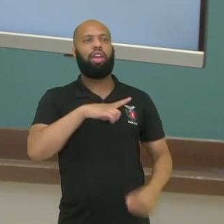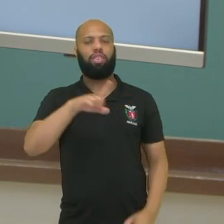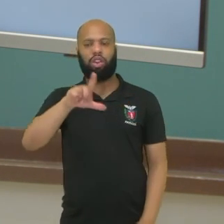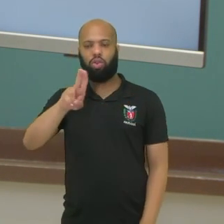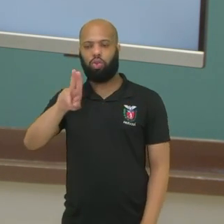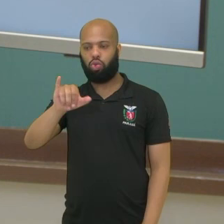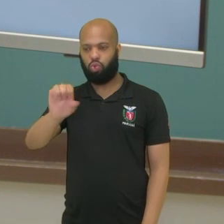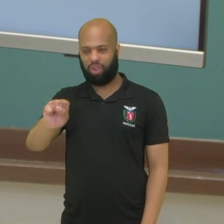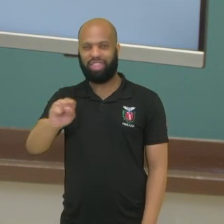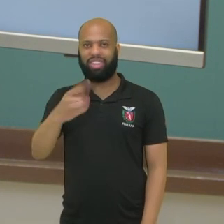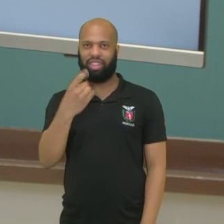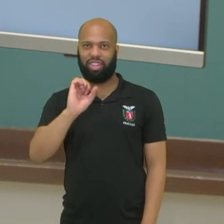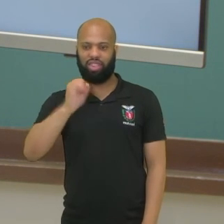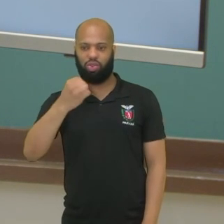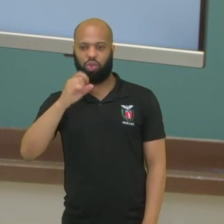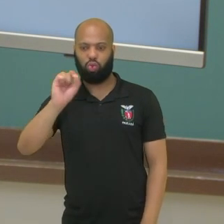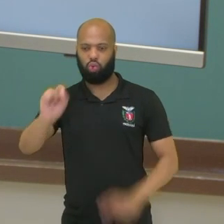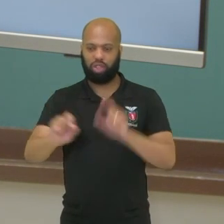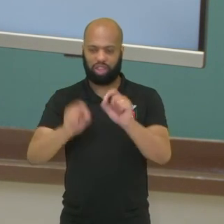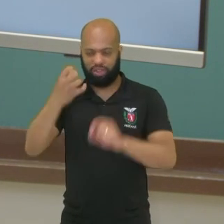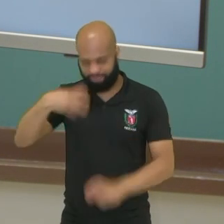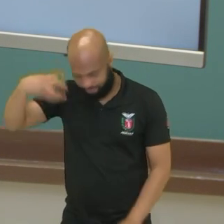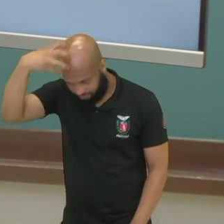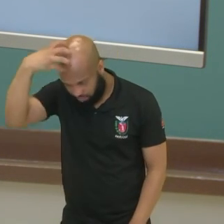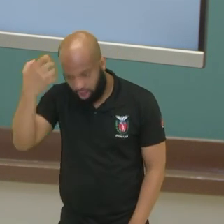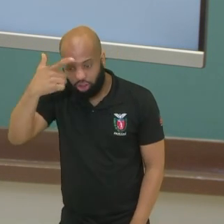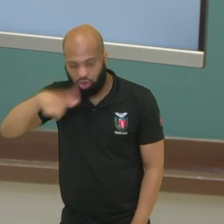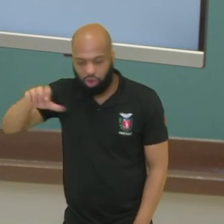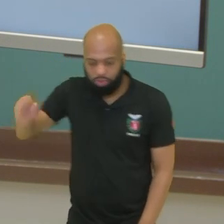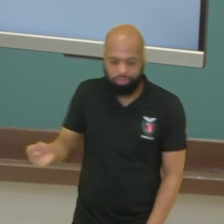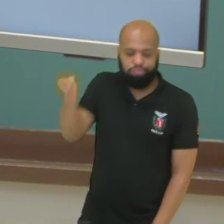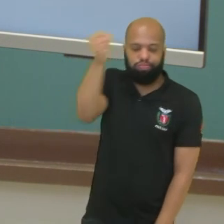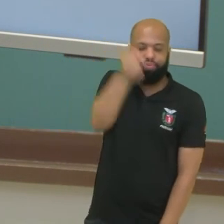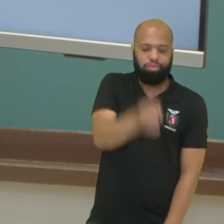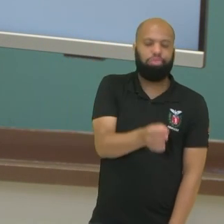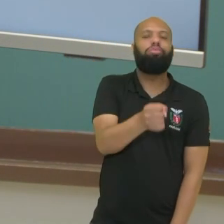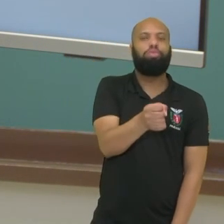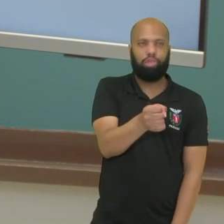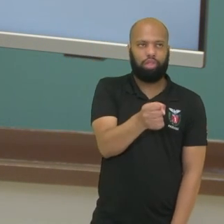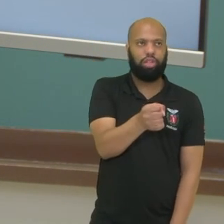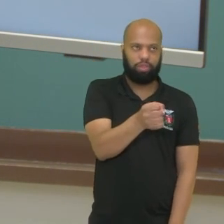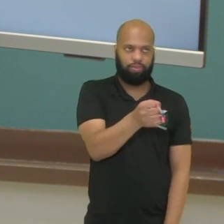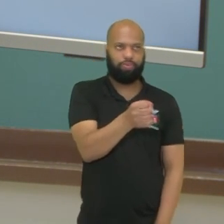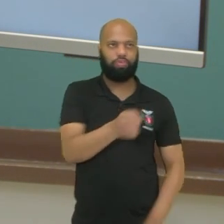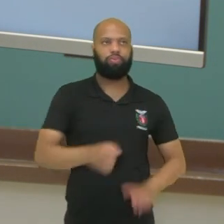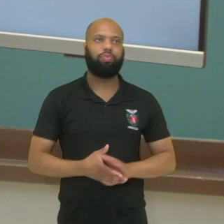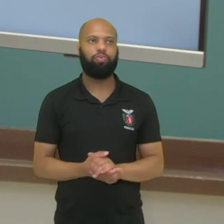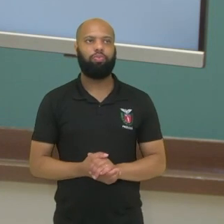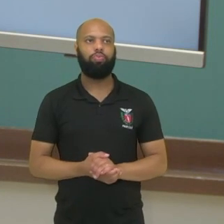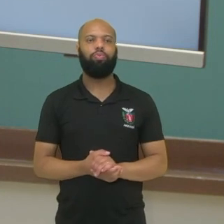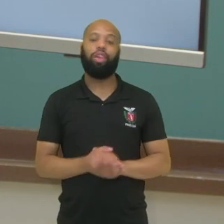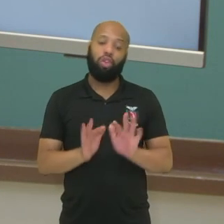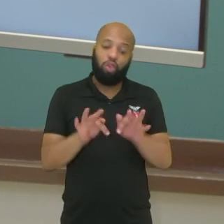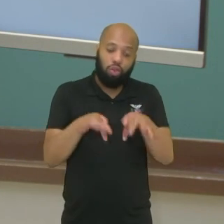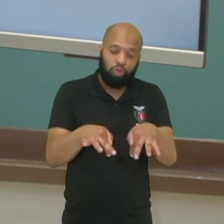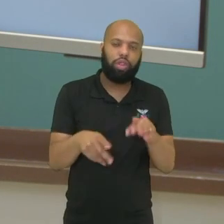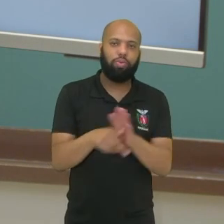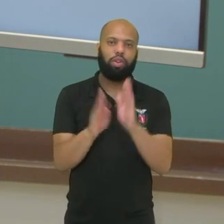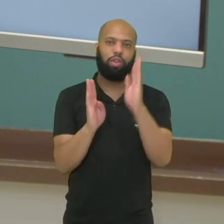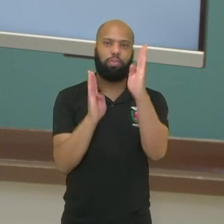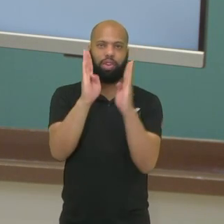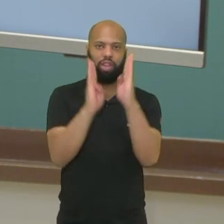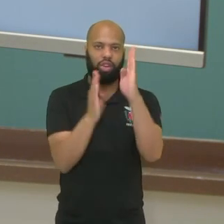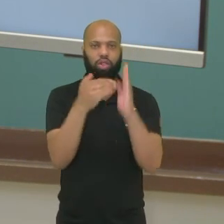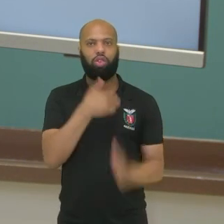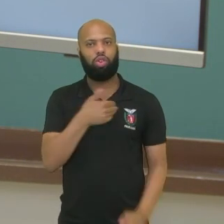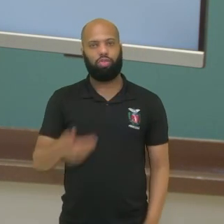XVIII foi então reentronado, ele foi recolocado novamente no trono francês, né, pondo fim aí ao período de